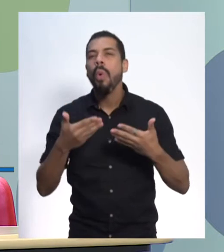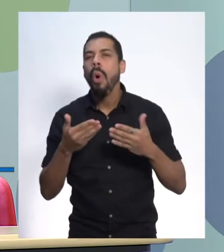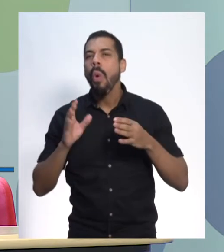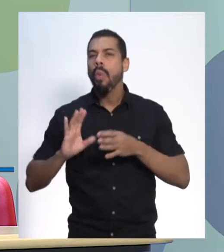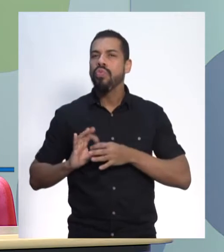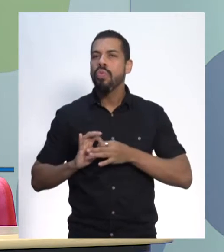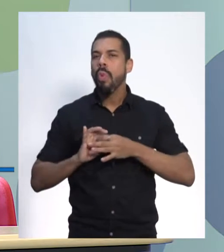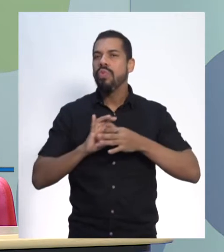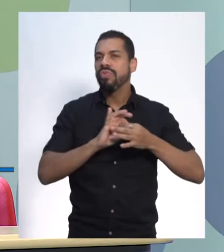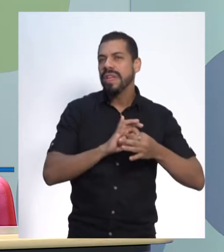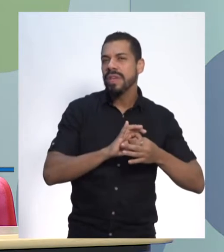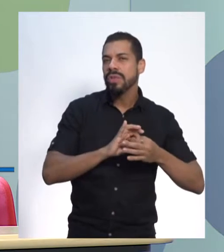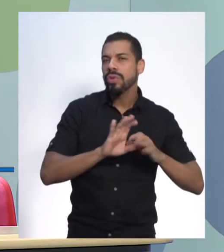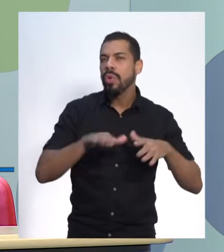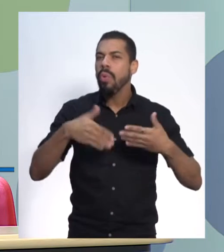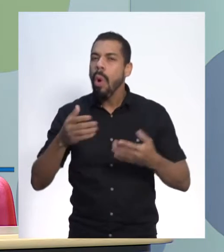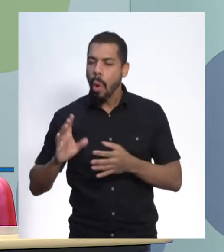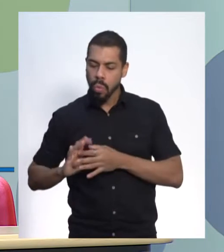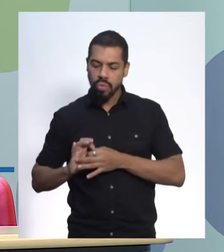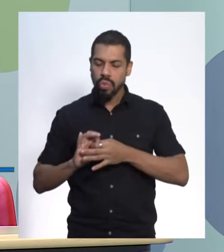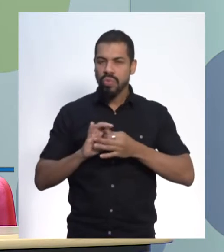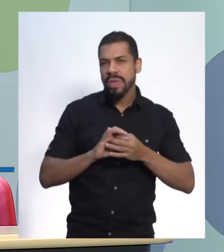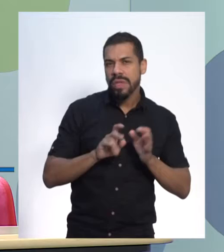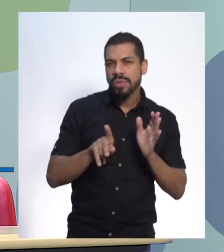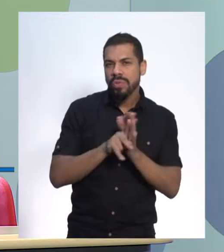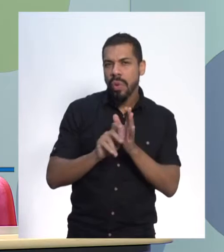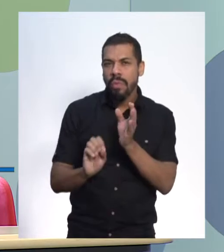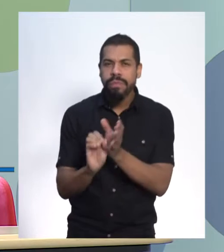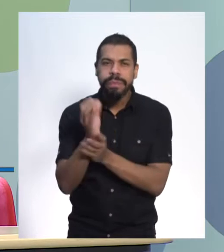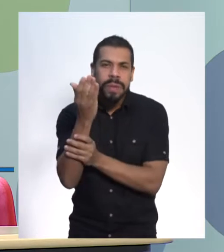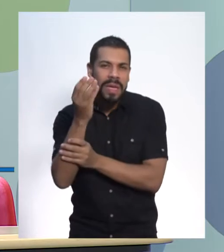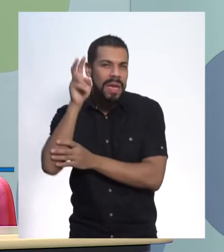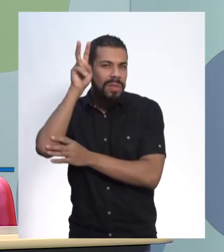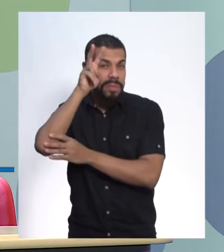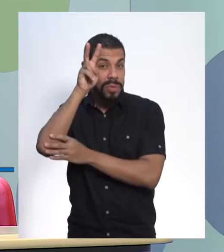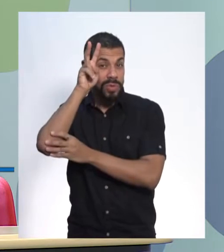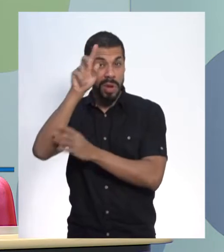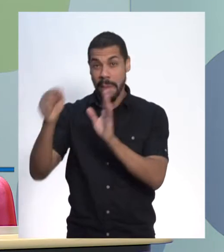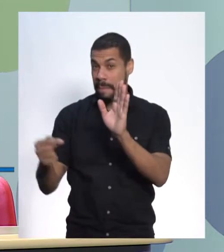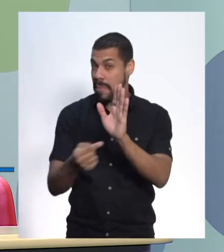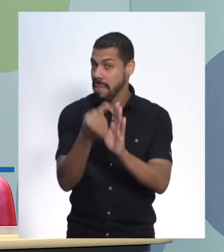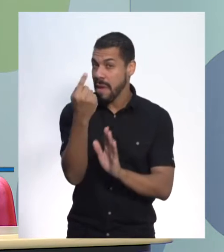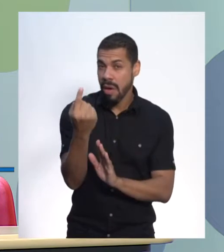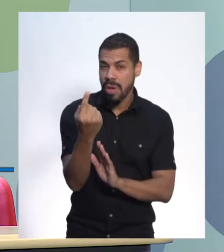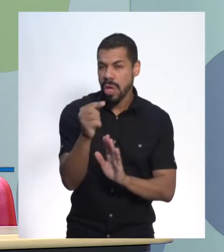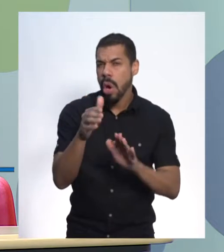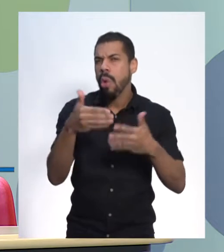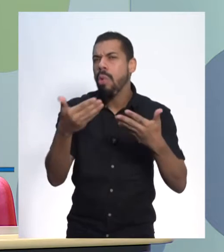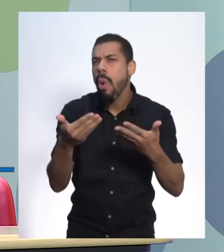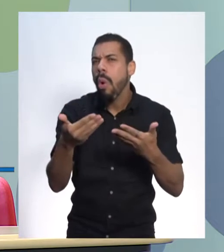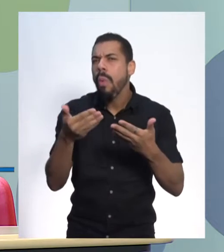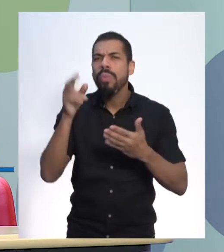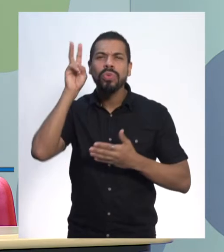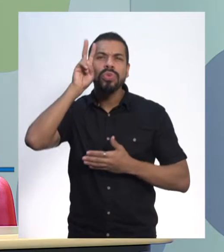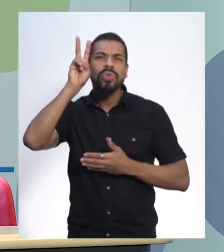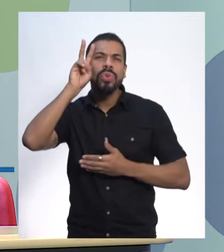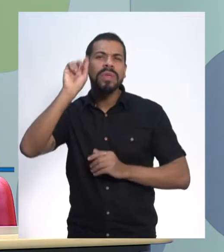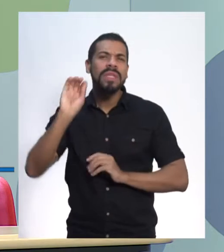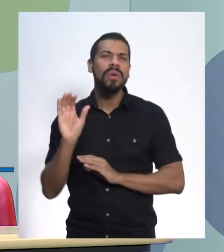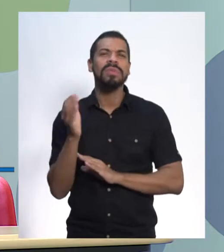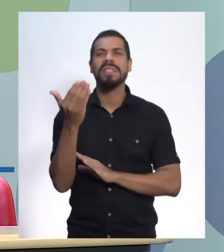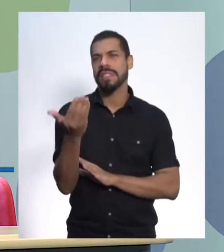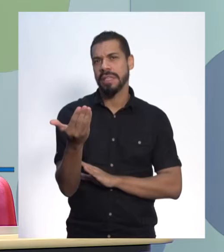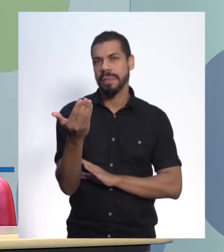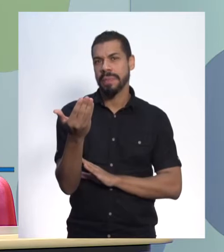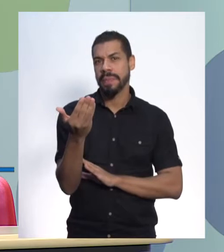eu estou falando, em qual contexto eu estou produzindo a minha história? Primeira coisa que eu tenho que pensar. Em qual contexto essa história está sendo recebida?